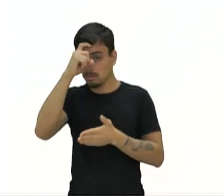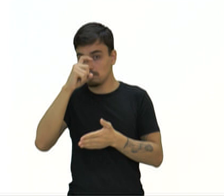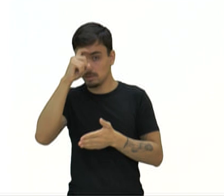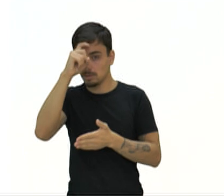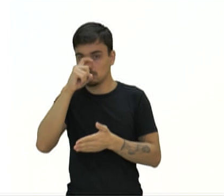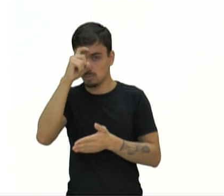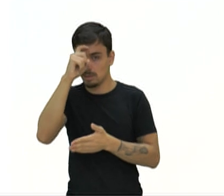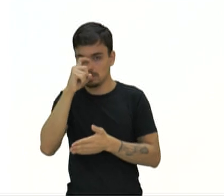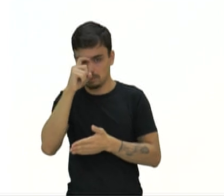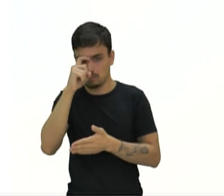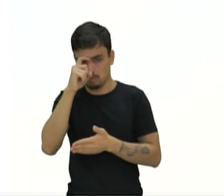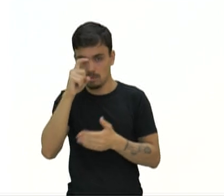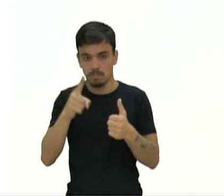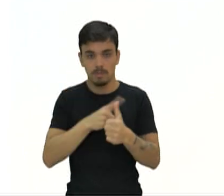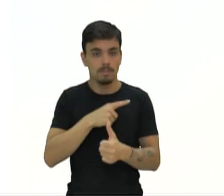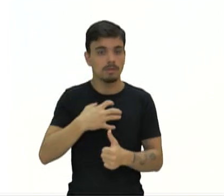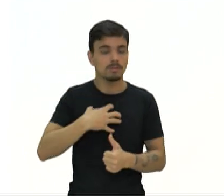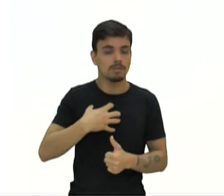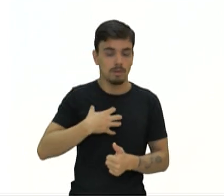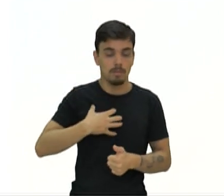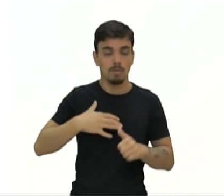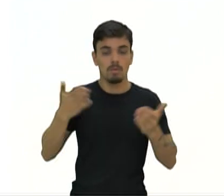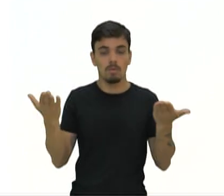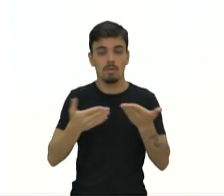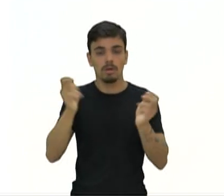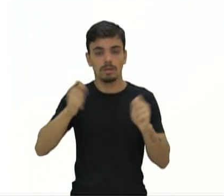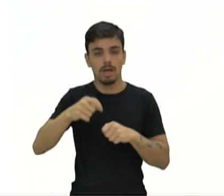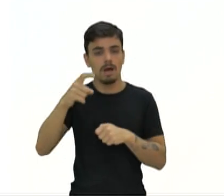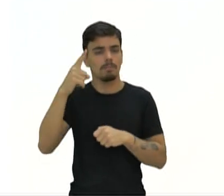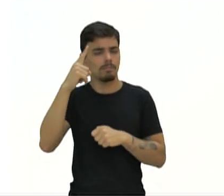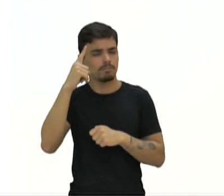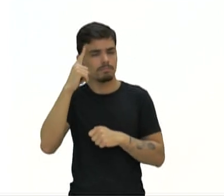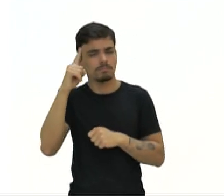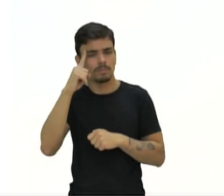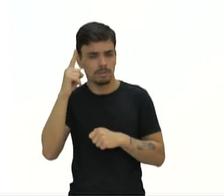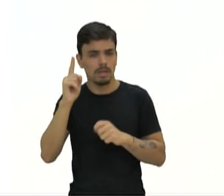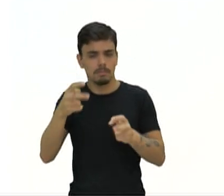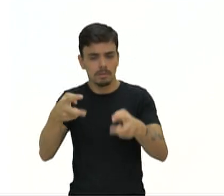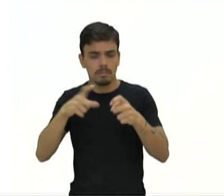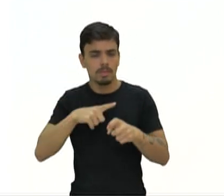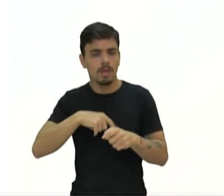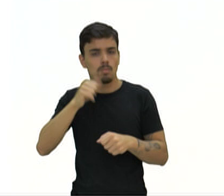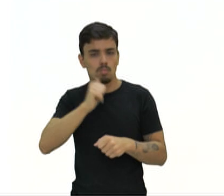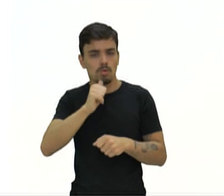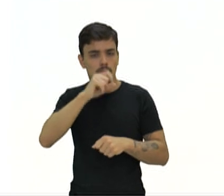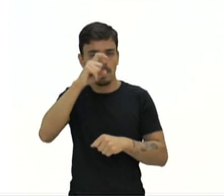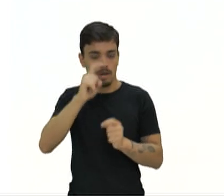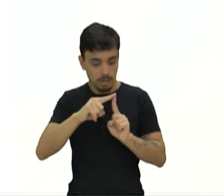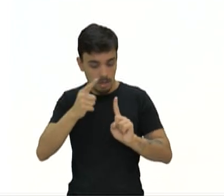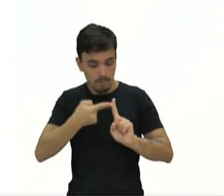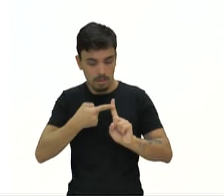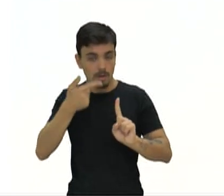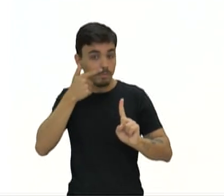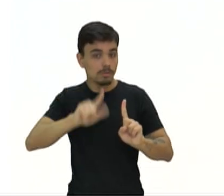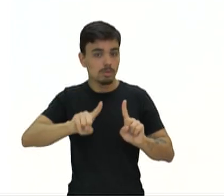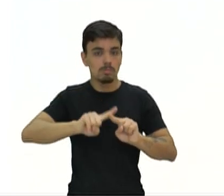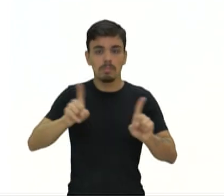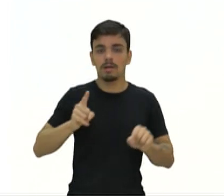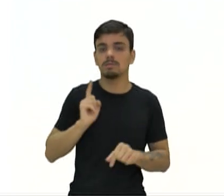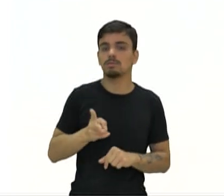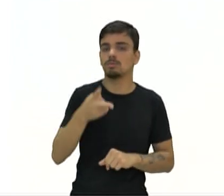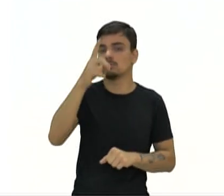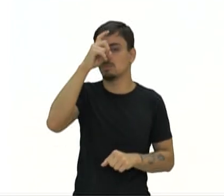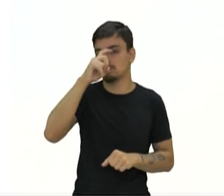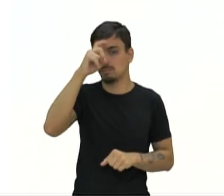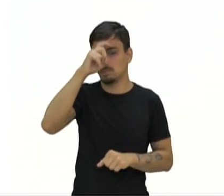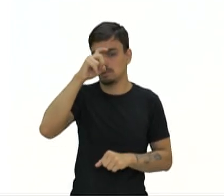várias exceções hoje em dia de que mulheres engravidam e continuam menstruando, mas geralmente seria a ausência